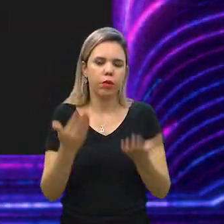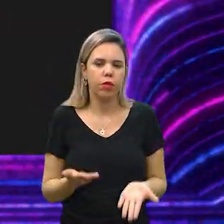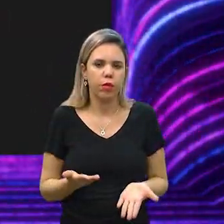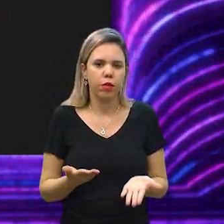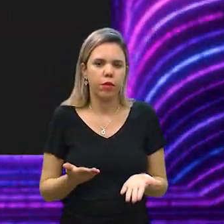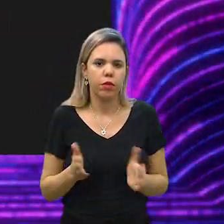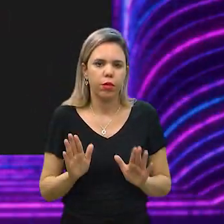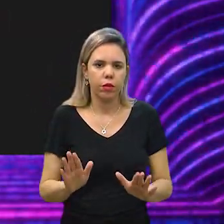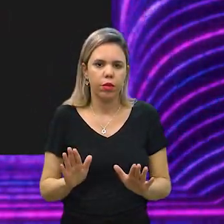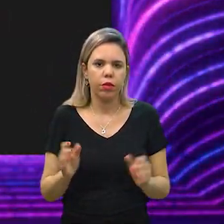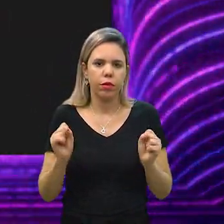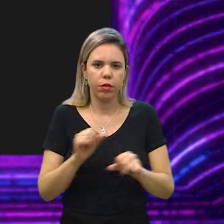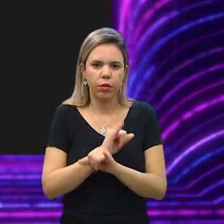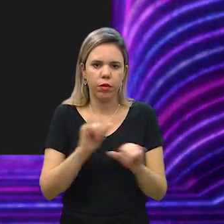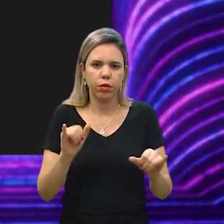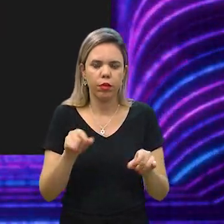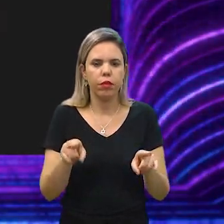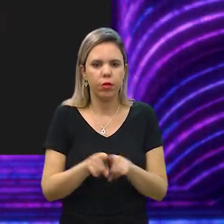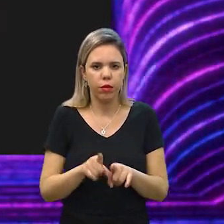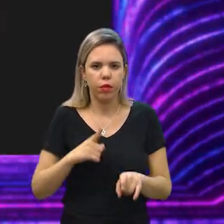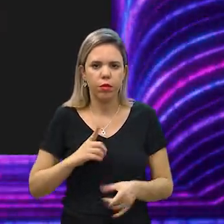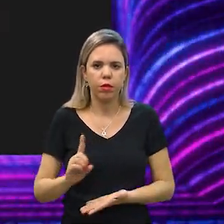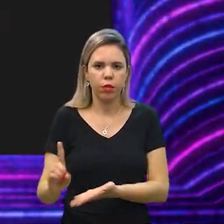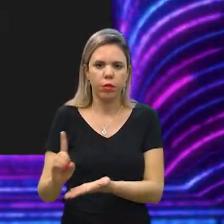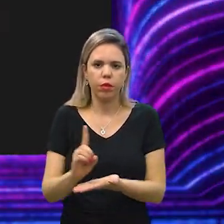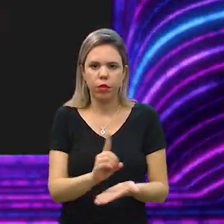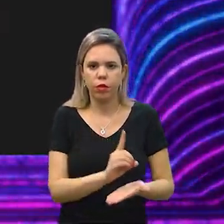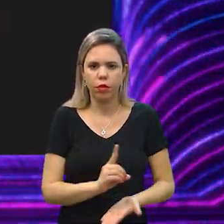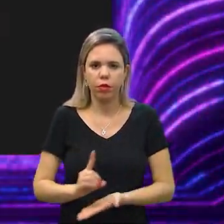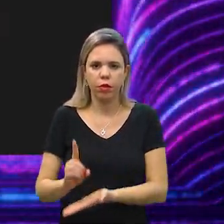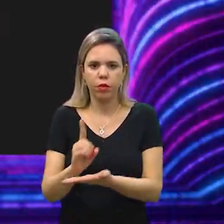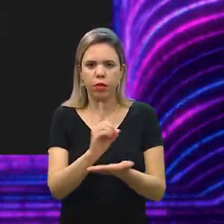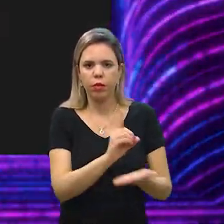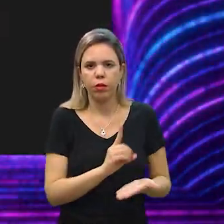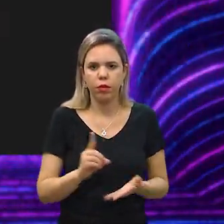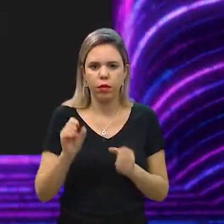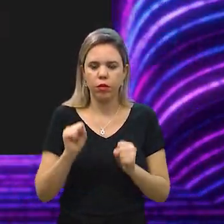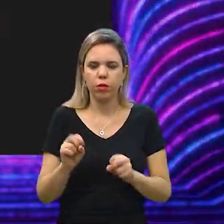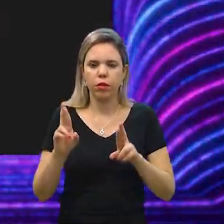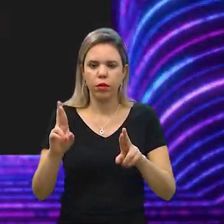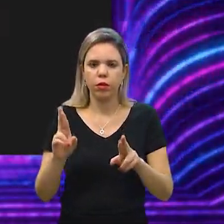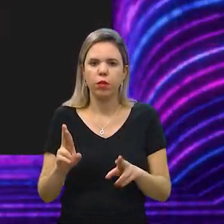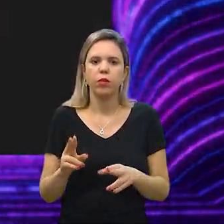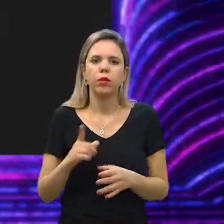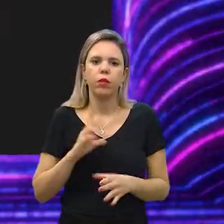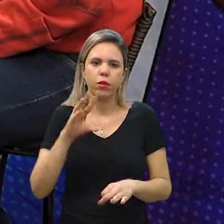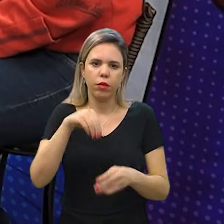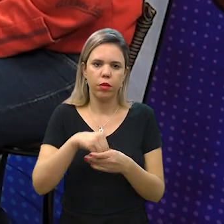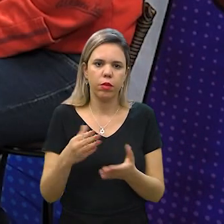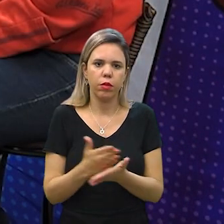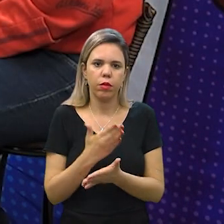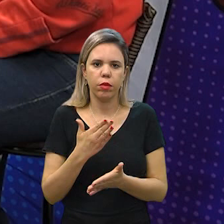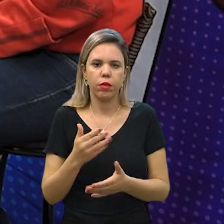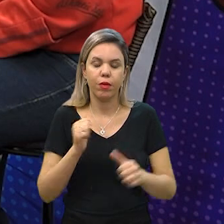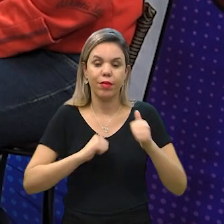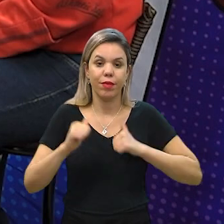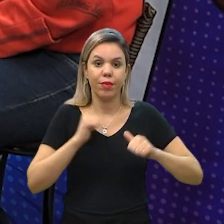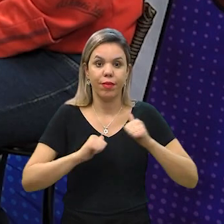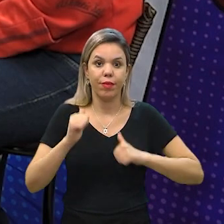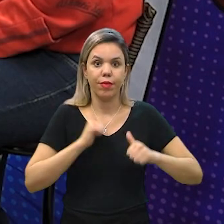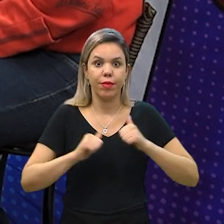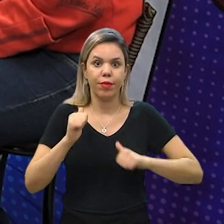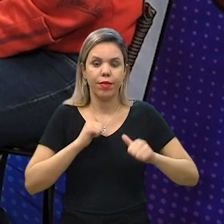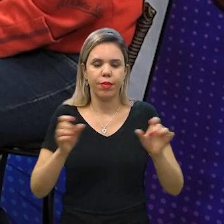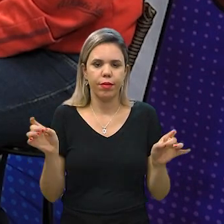desenvolvida, mas eu posso dizer que também tem deuses, então vocês podem esperar por deuses. E eu tô muito ansiosa